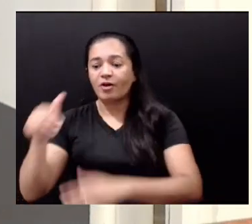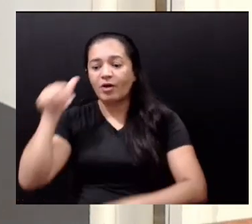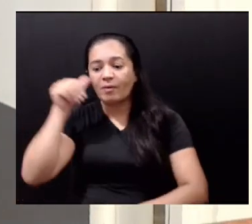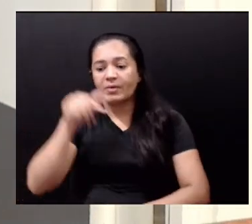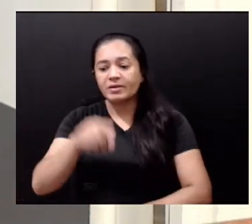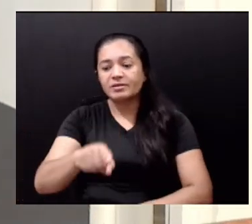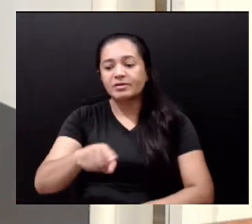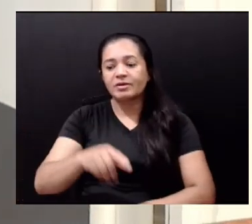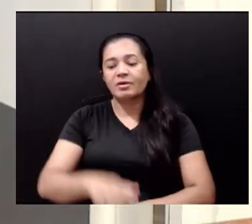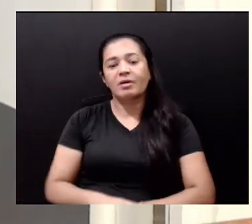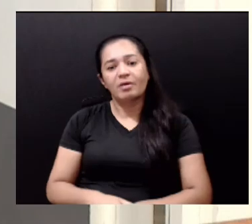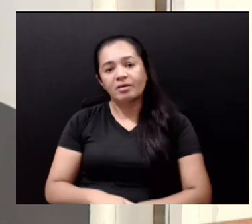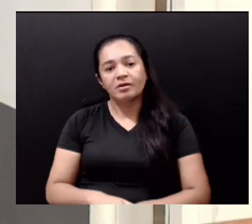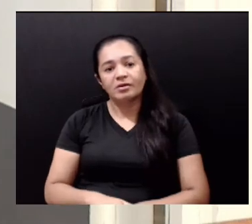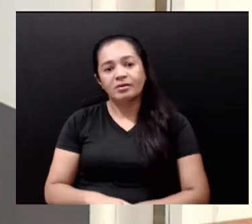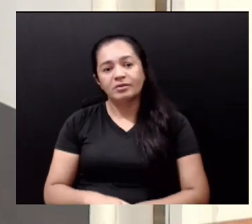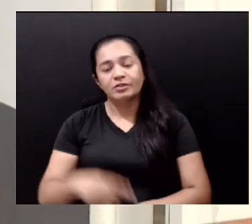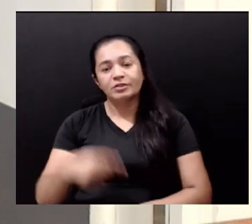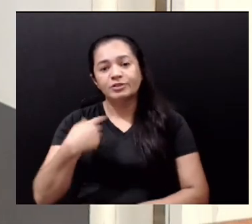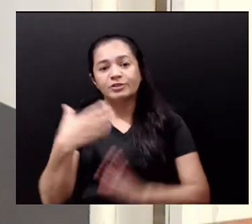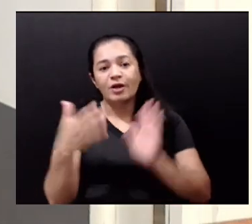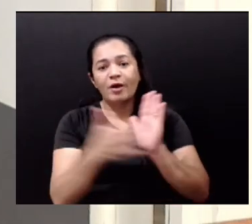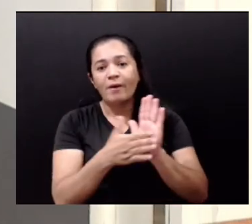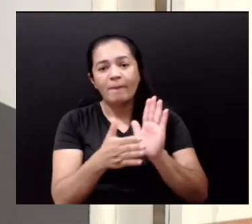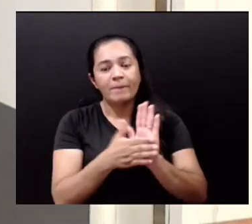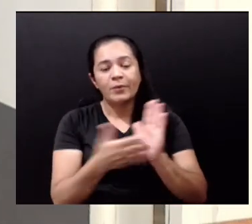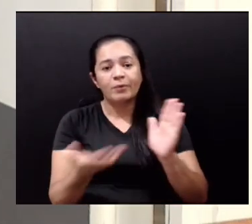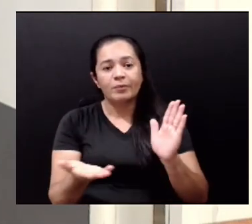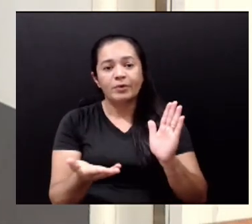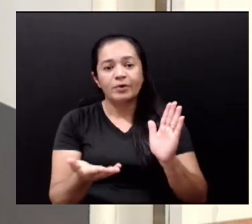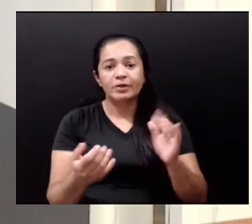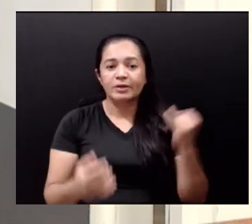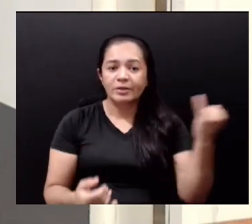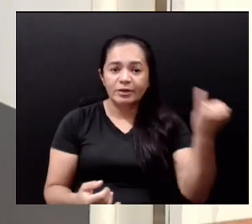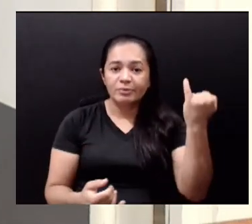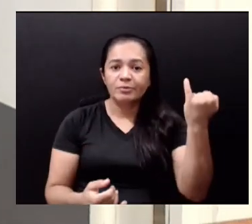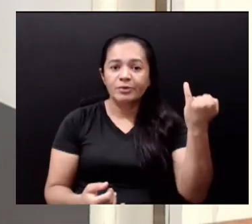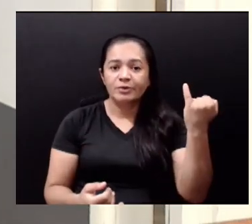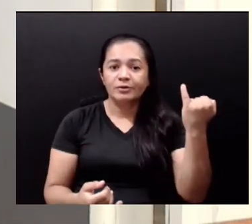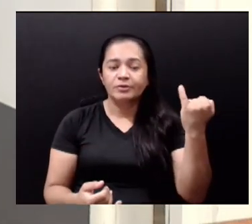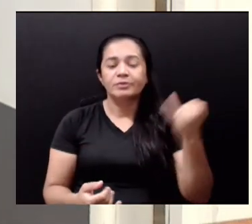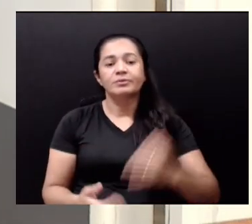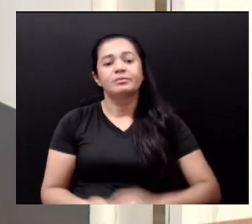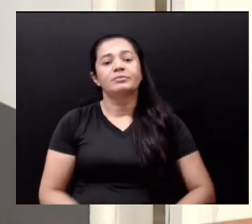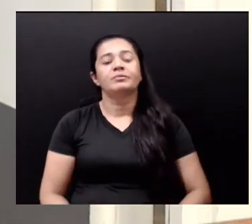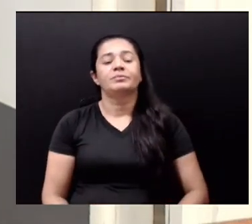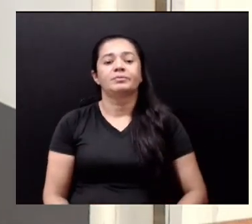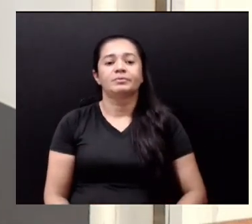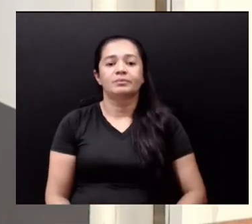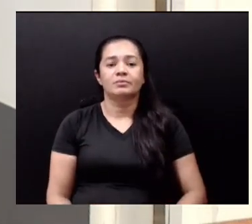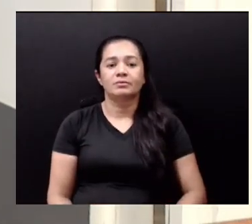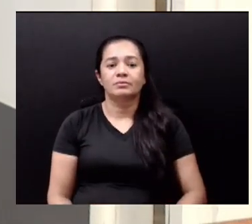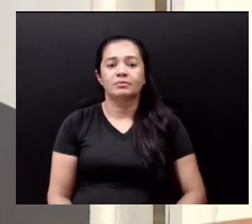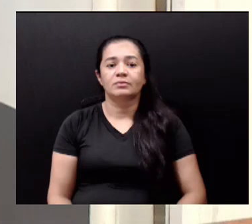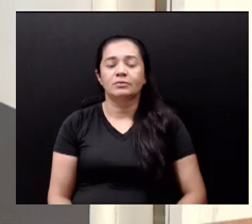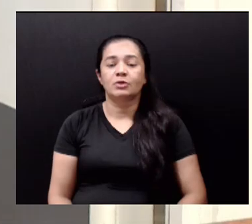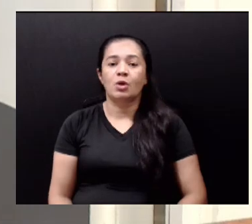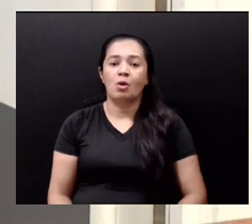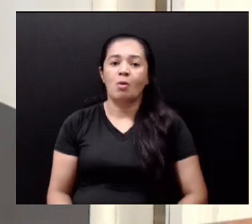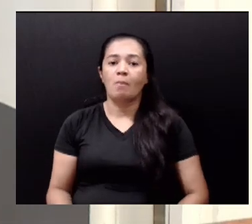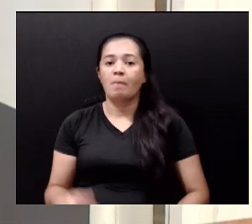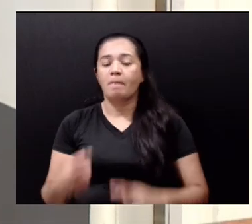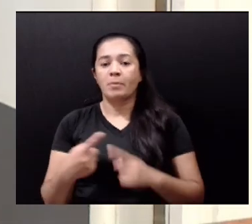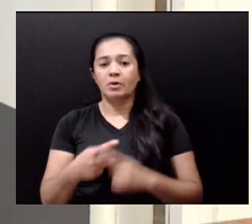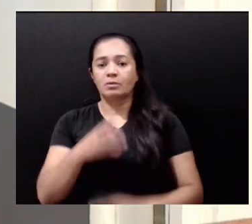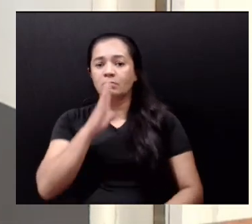fica lá, denuncie, que é super importante, né? Disque 100, Disque 180, rompa o silêncio nas campanhas,